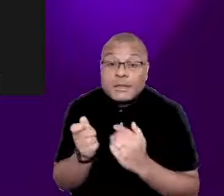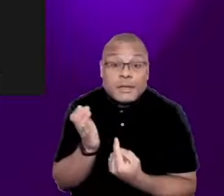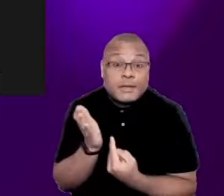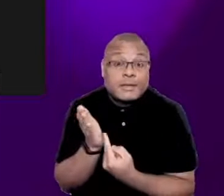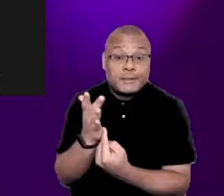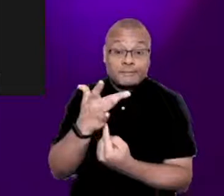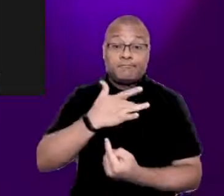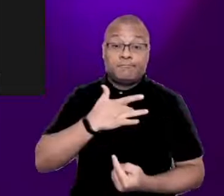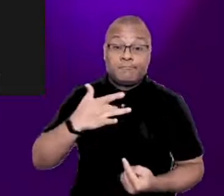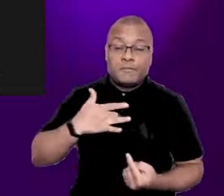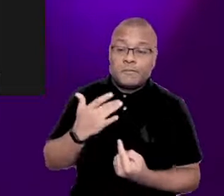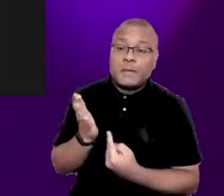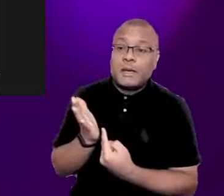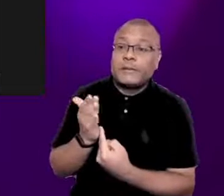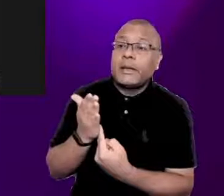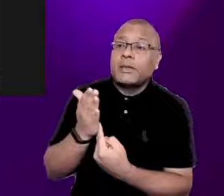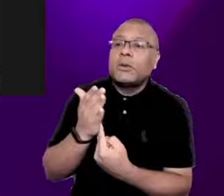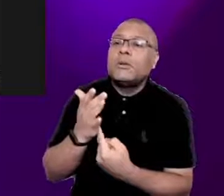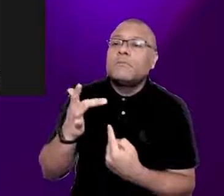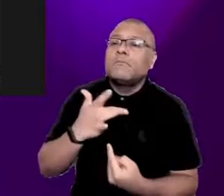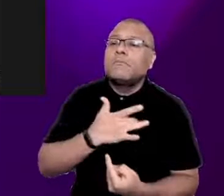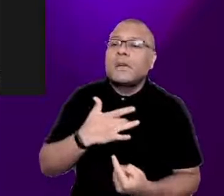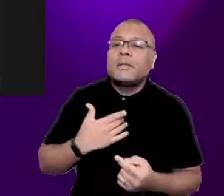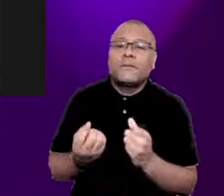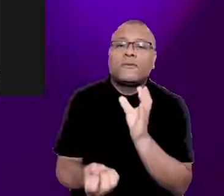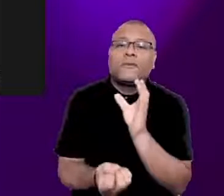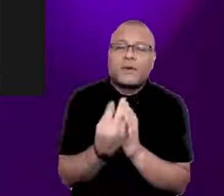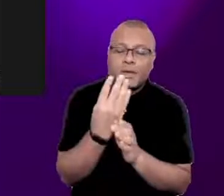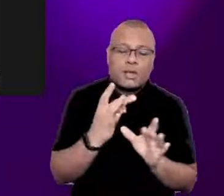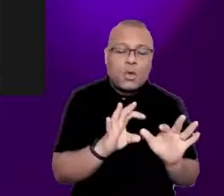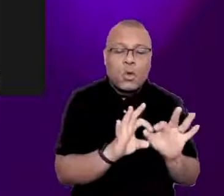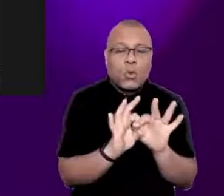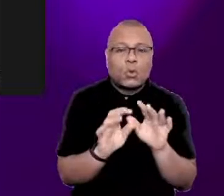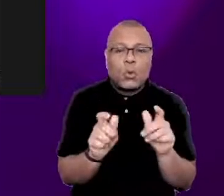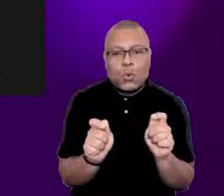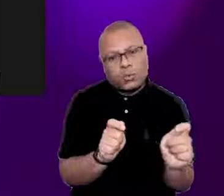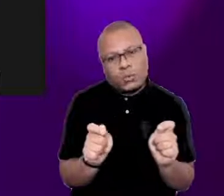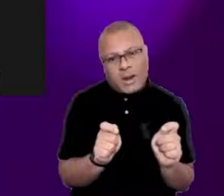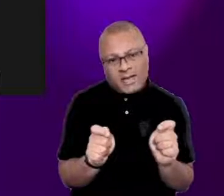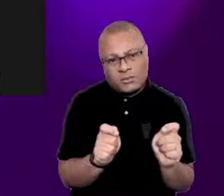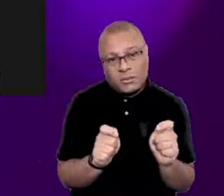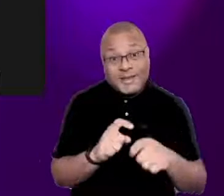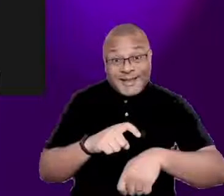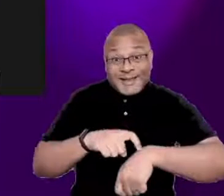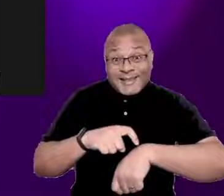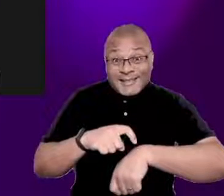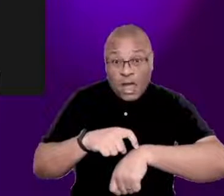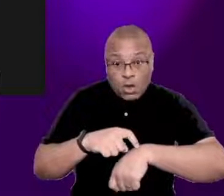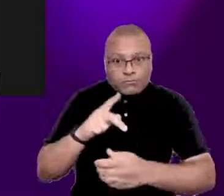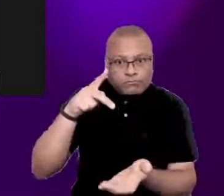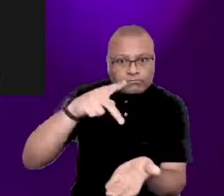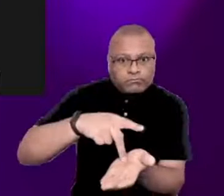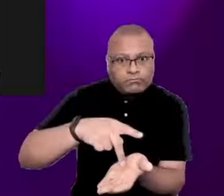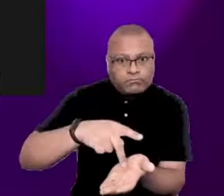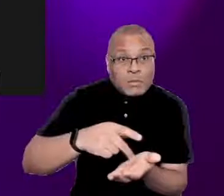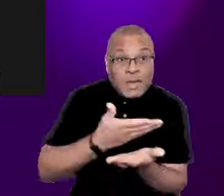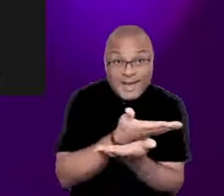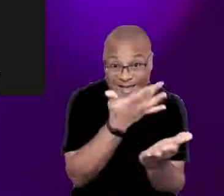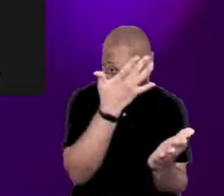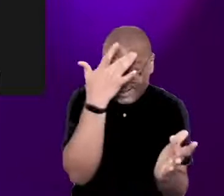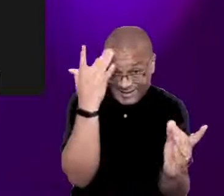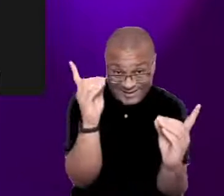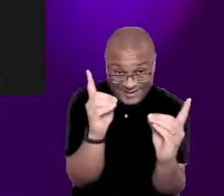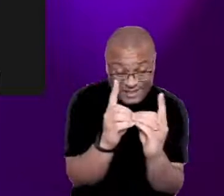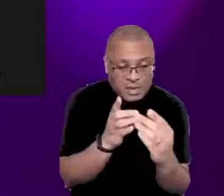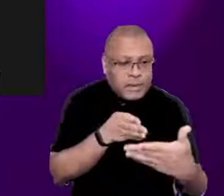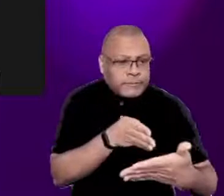só que essa tecnologia médica que foi desenvolvida dentro de um contexto controlado, na hora que ela entra no mundo real e